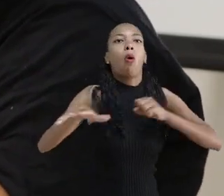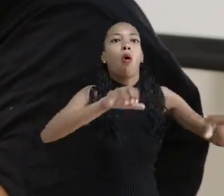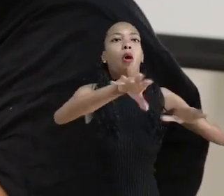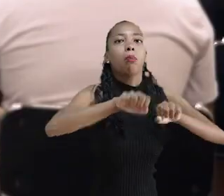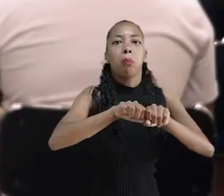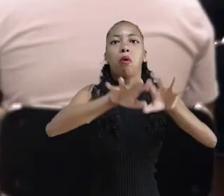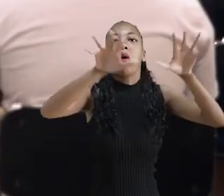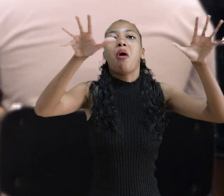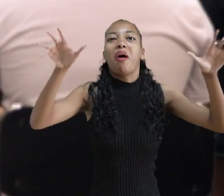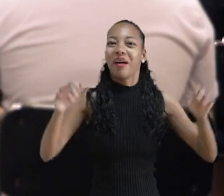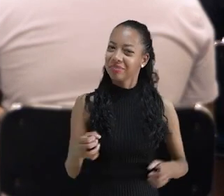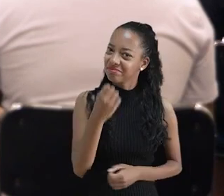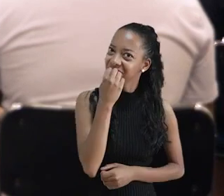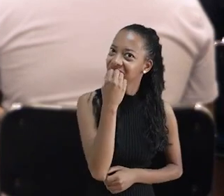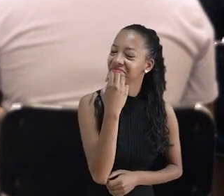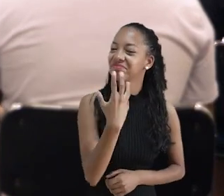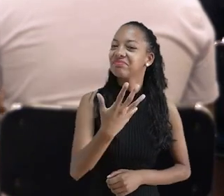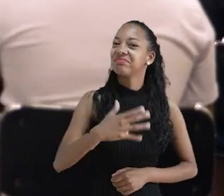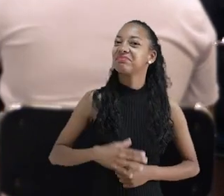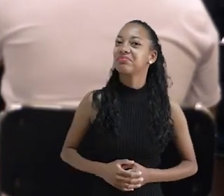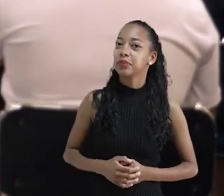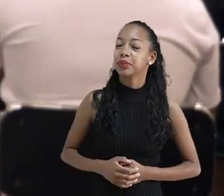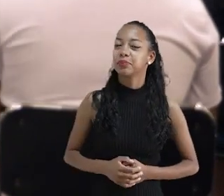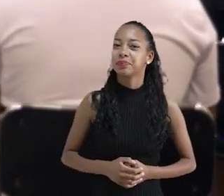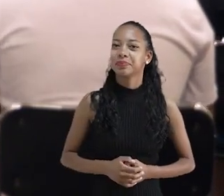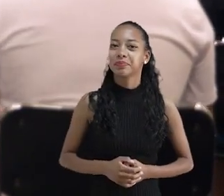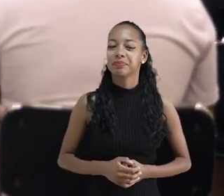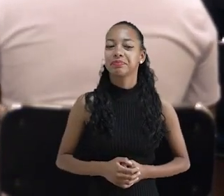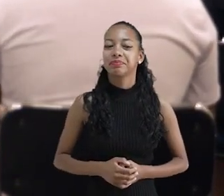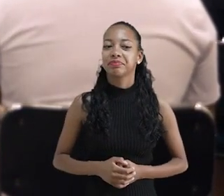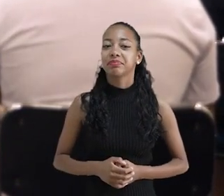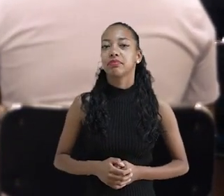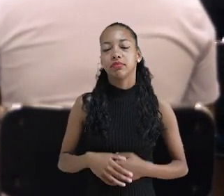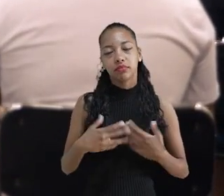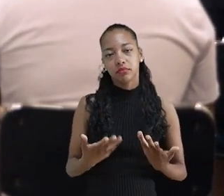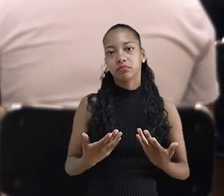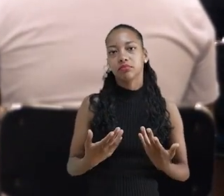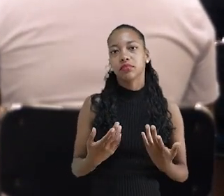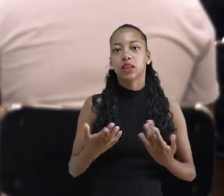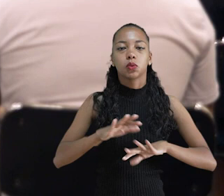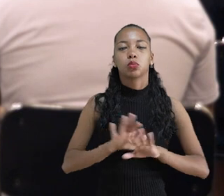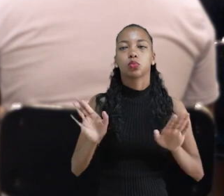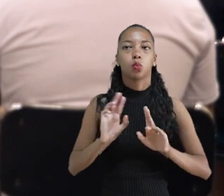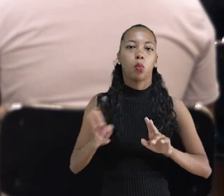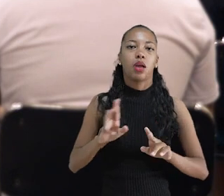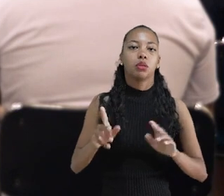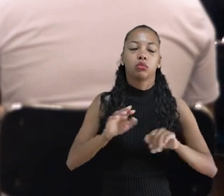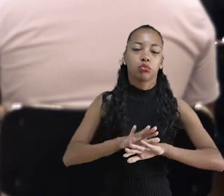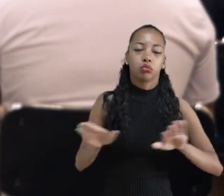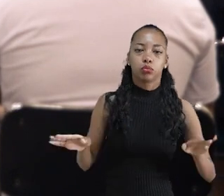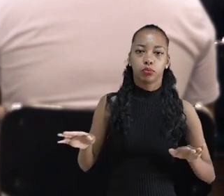politicamente né que não bastava o fazer né a gente tá ali fazendo tá dizendo tá